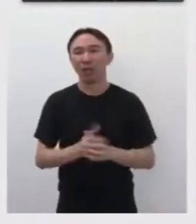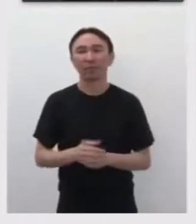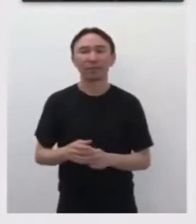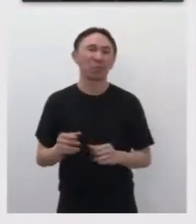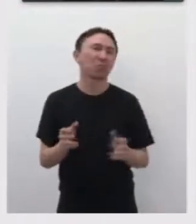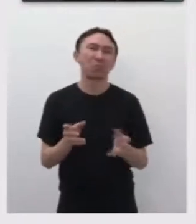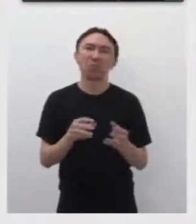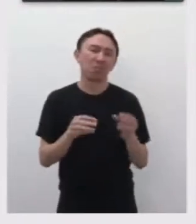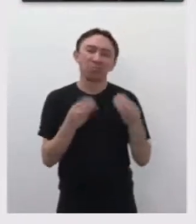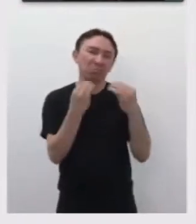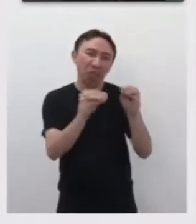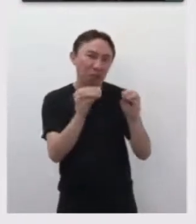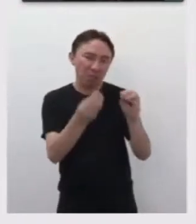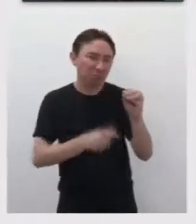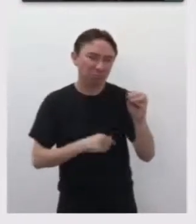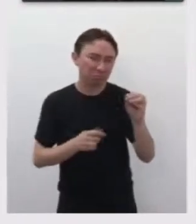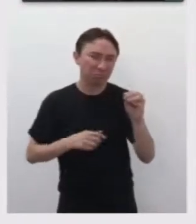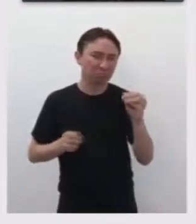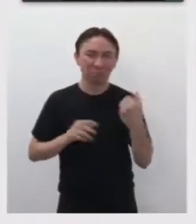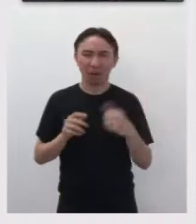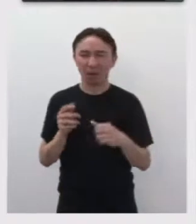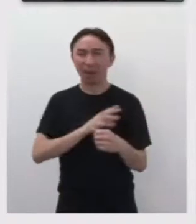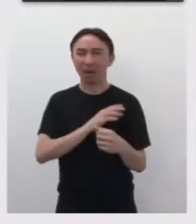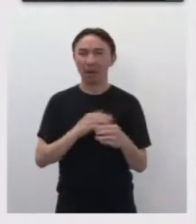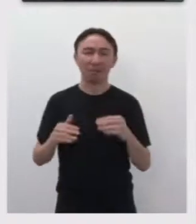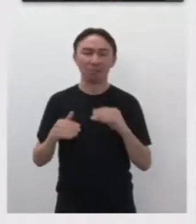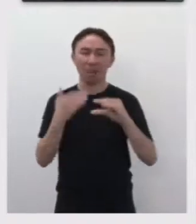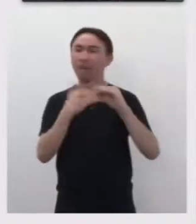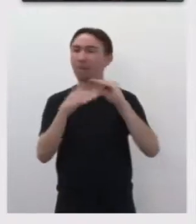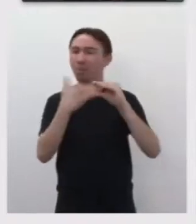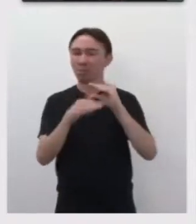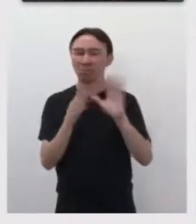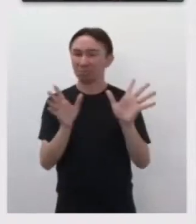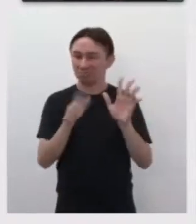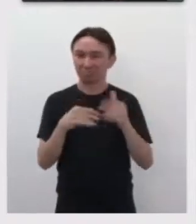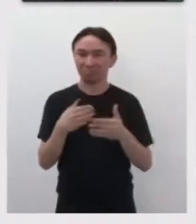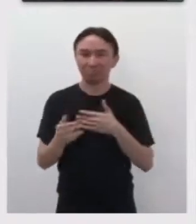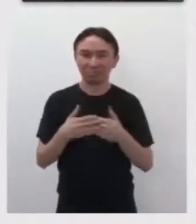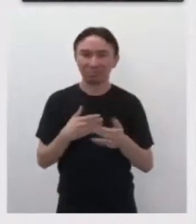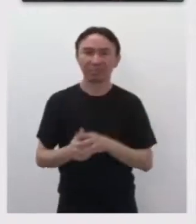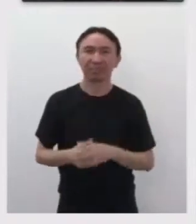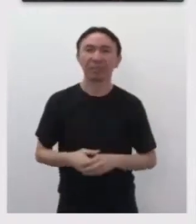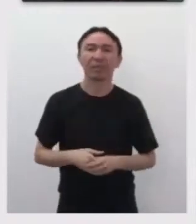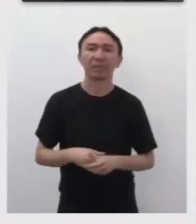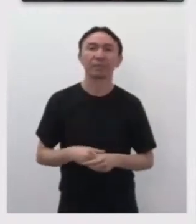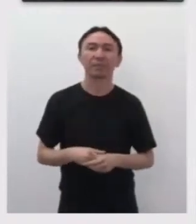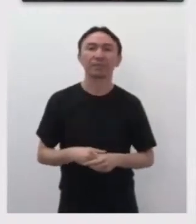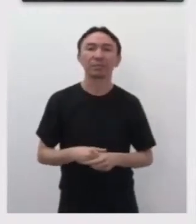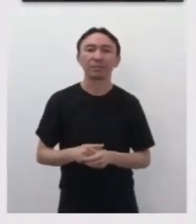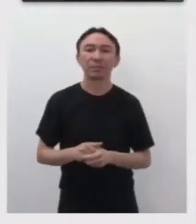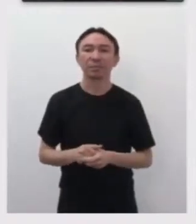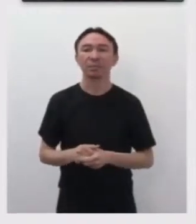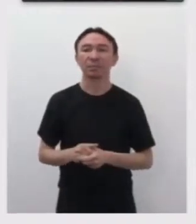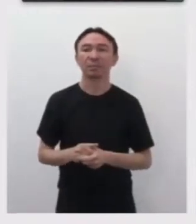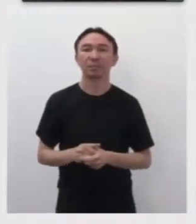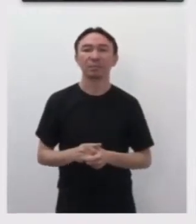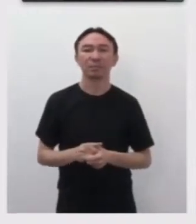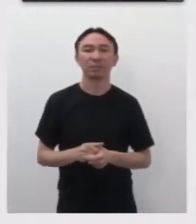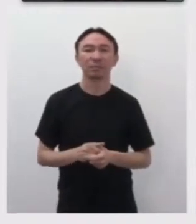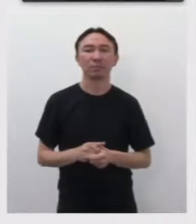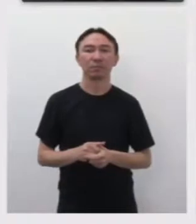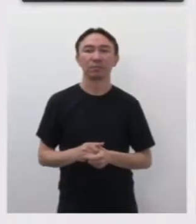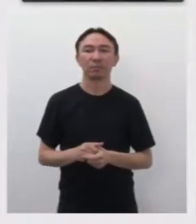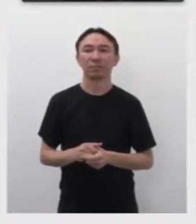e-mail fictício, tá? Vou botar seduc@seduc. Não, esse é o meu nome, peraí. Eu vou me